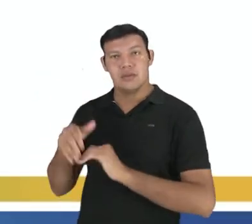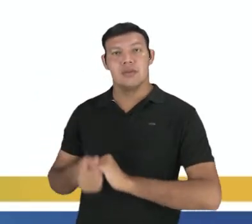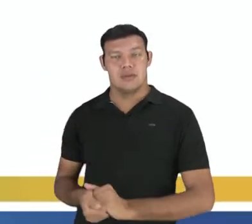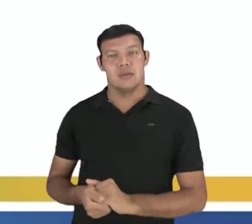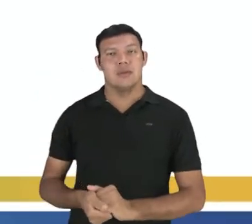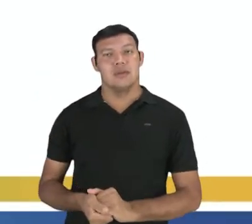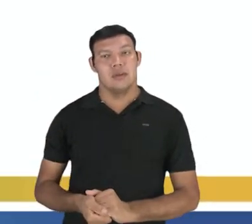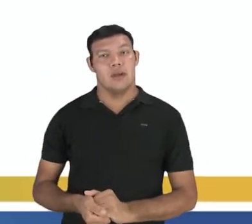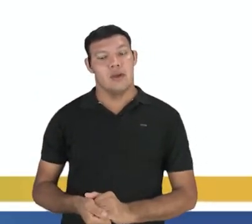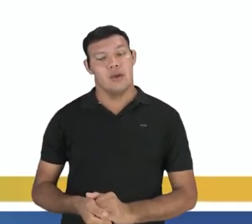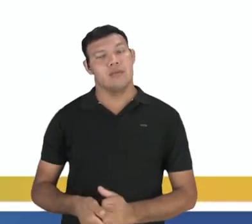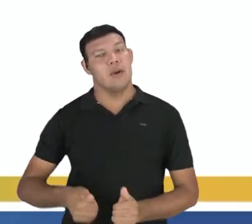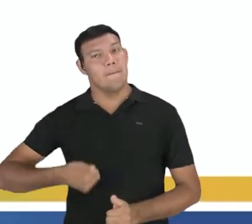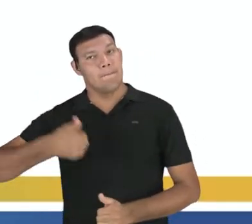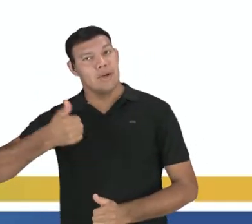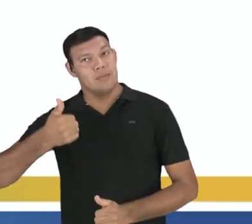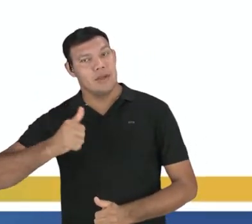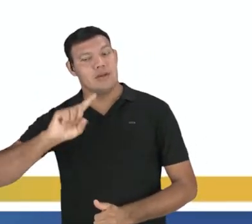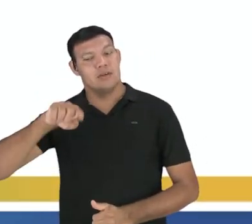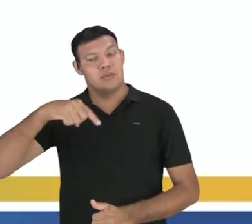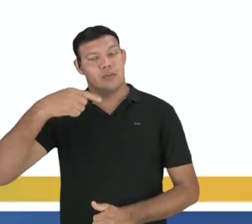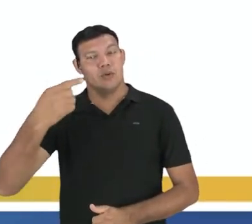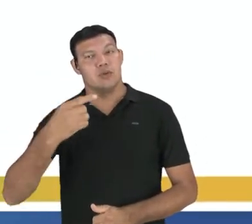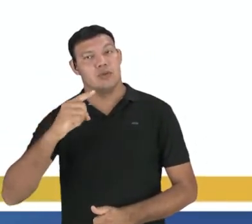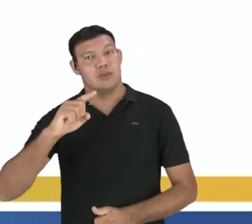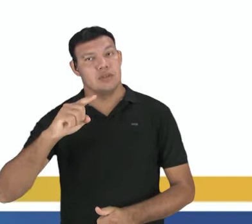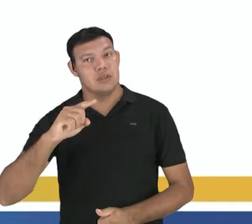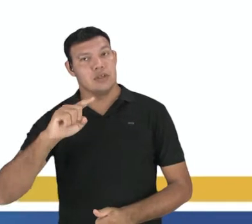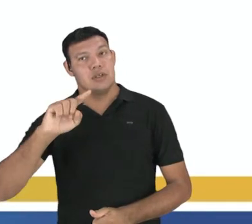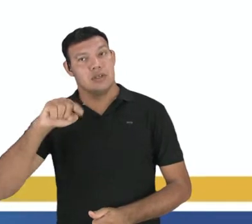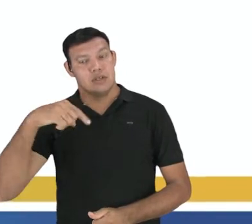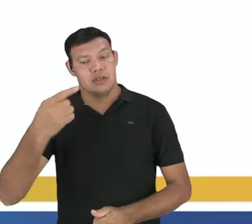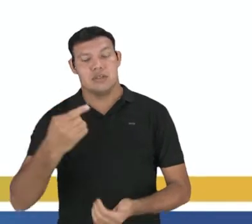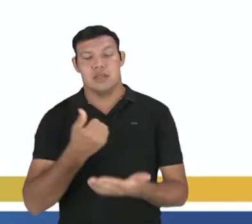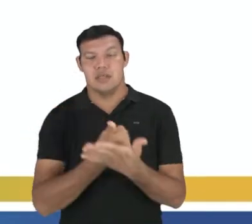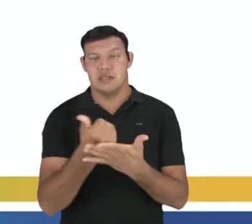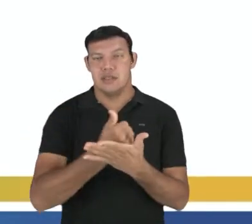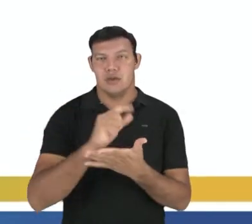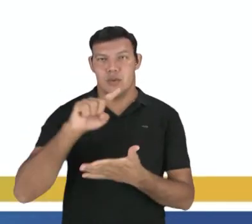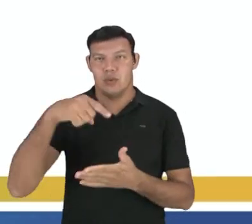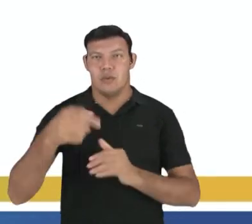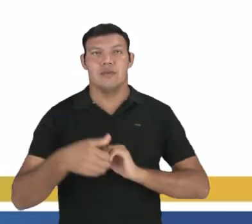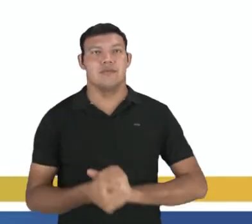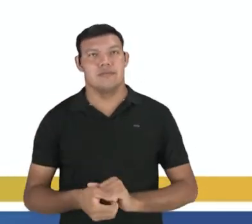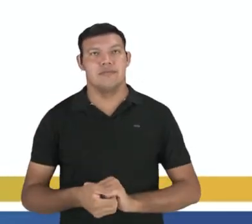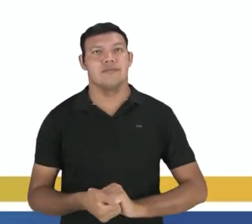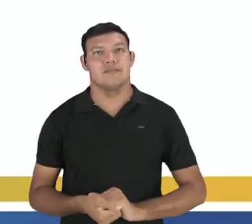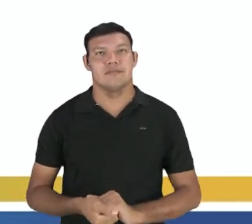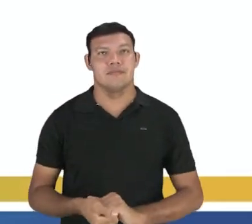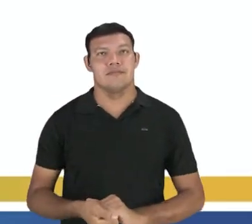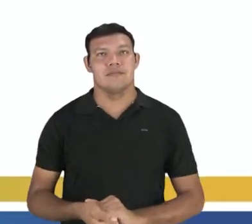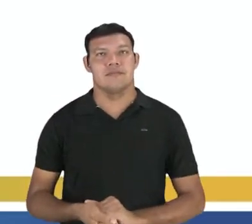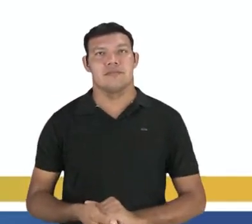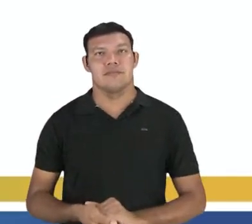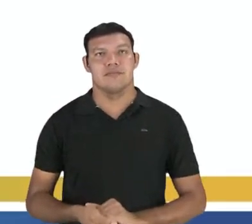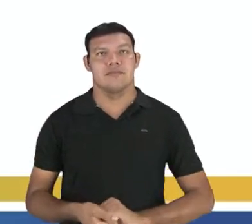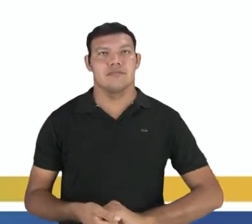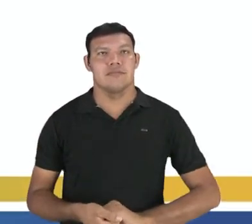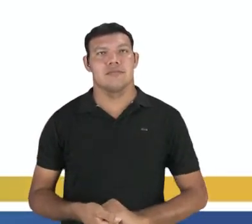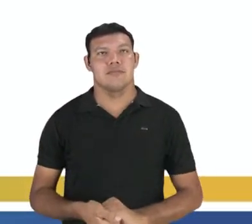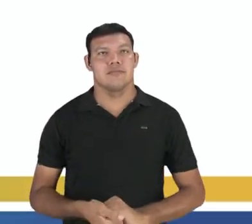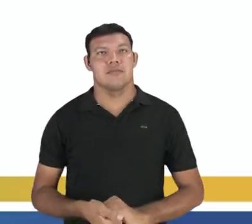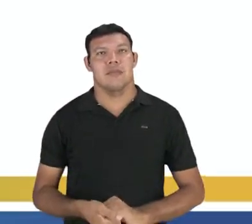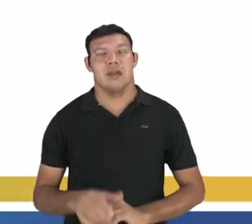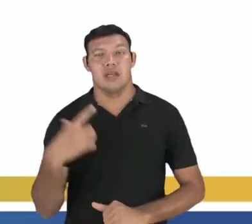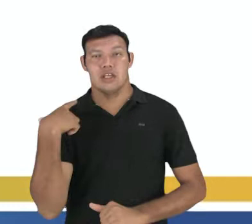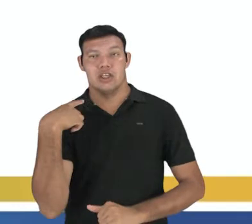em que uma ocorre primeiro que a outra. Quando sair para trabalhar, já lera o jornal de hoje. Então, aí